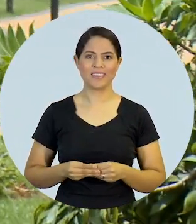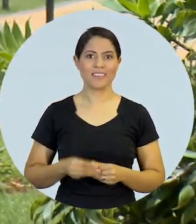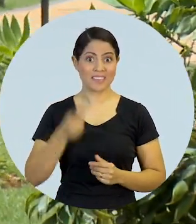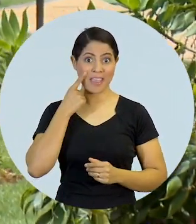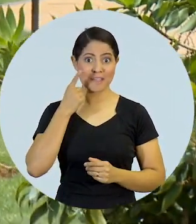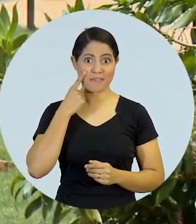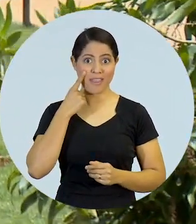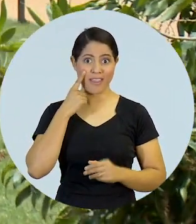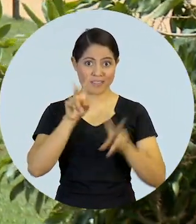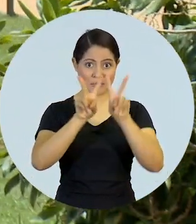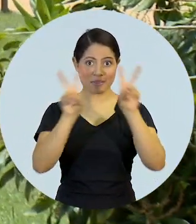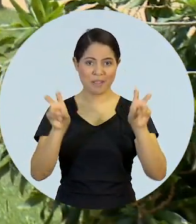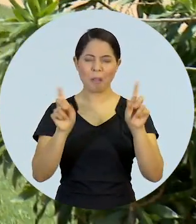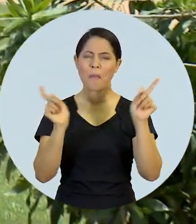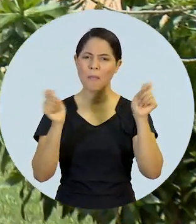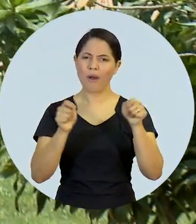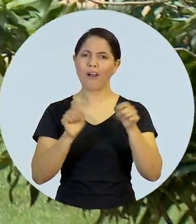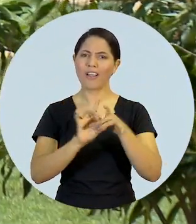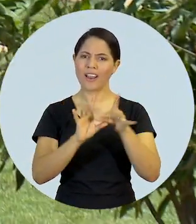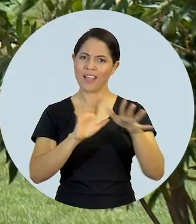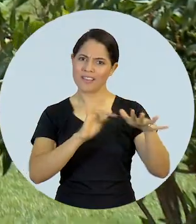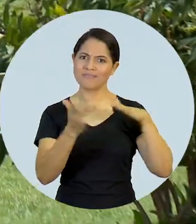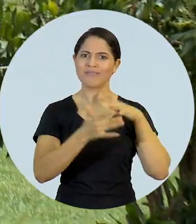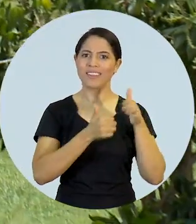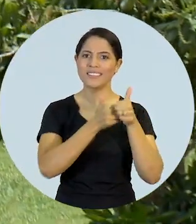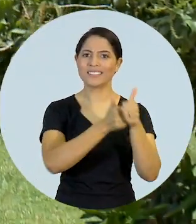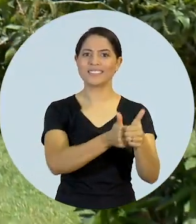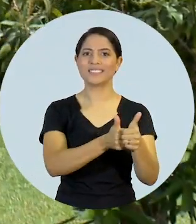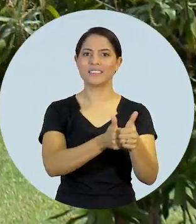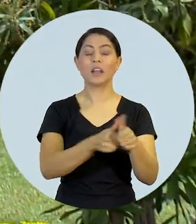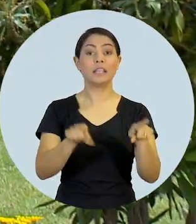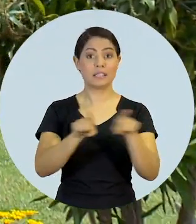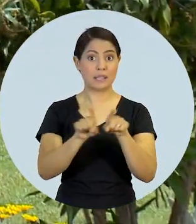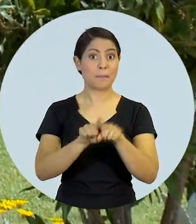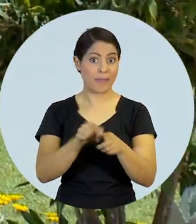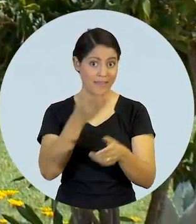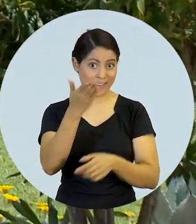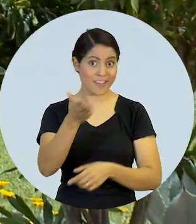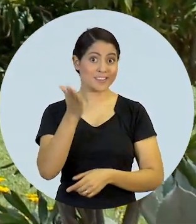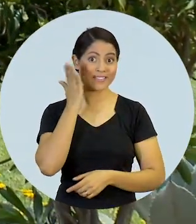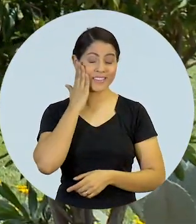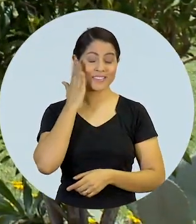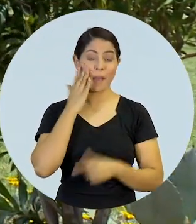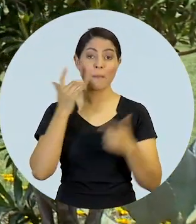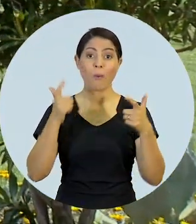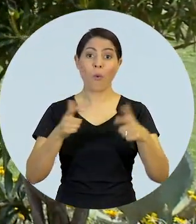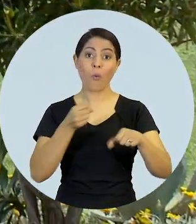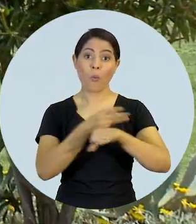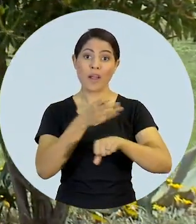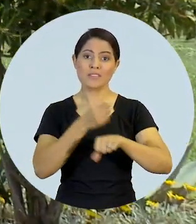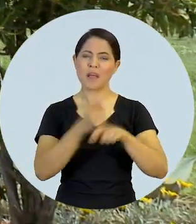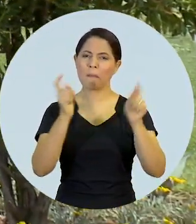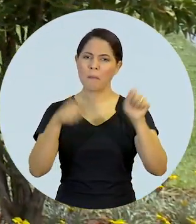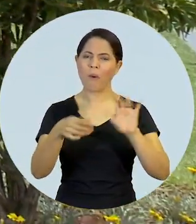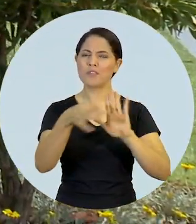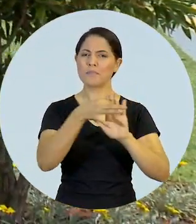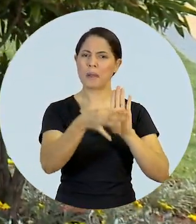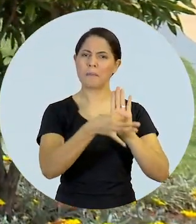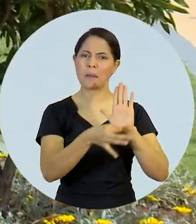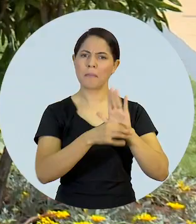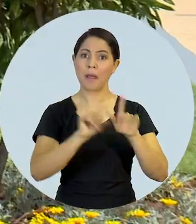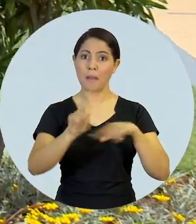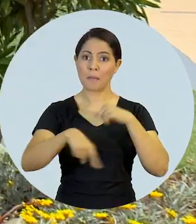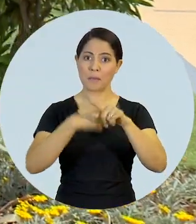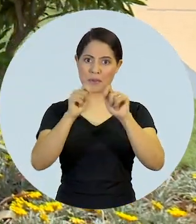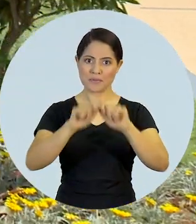Brasil. Quer conferir mais? Só seguir a gente nas redes sociais. E você também já sabe que pelo WhatsApp você sugere uma